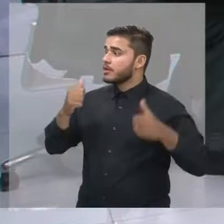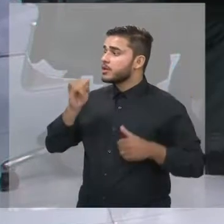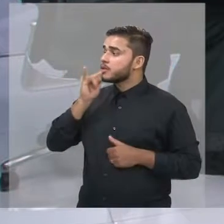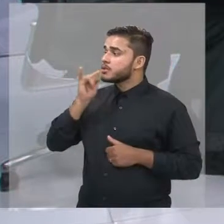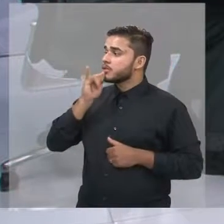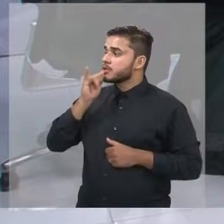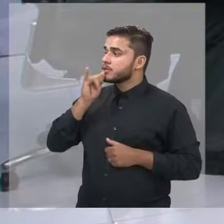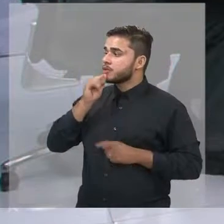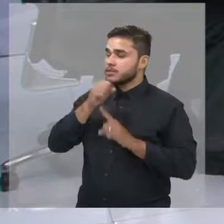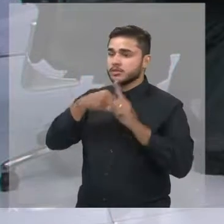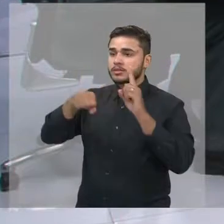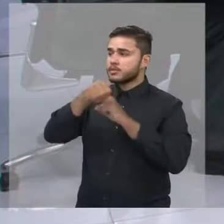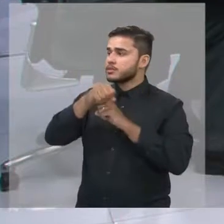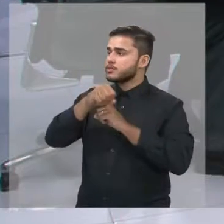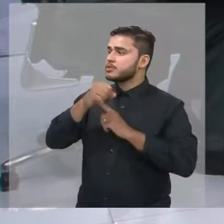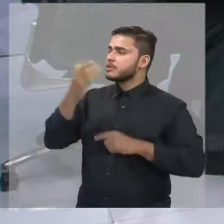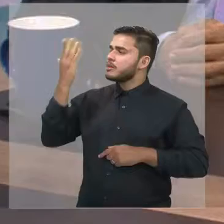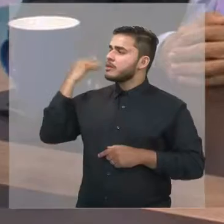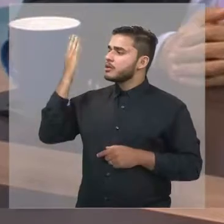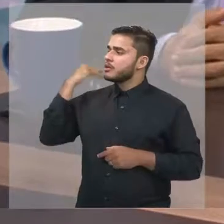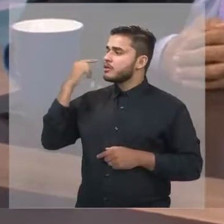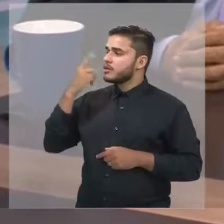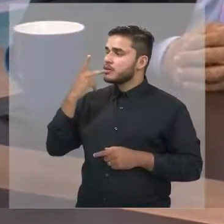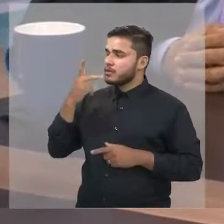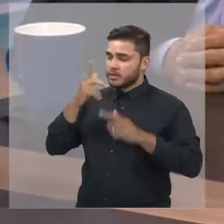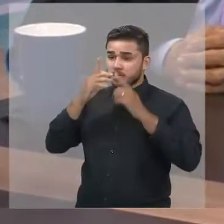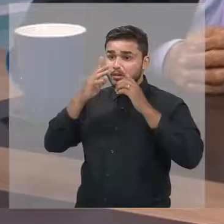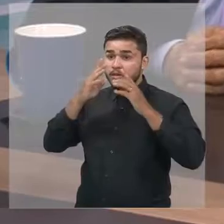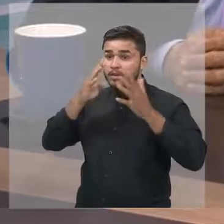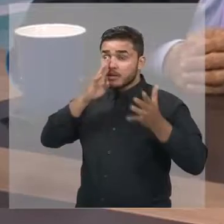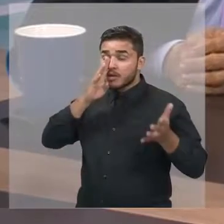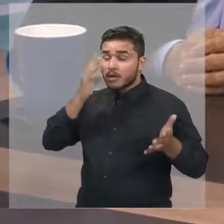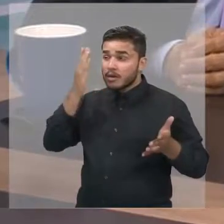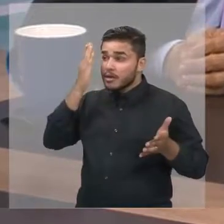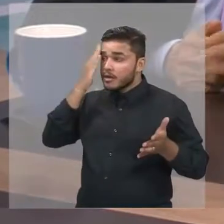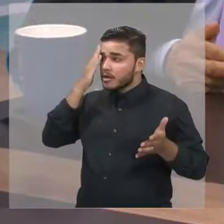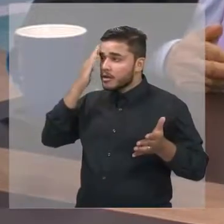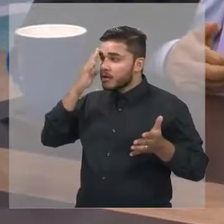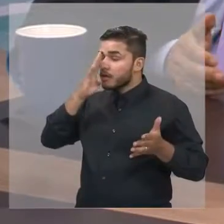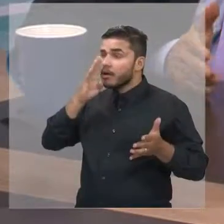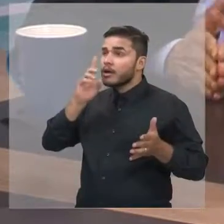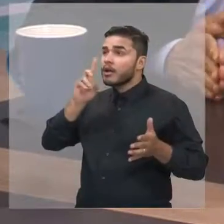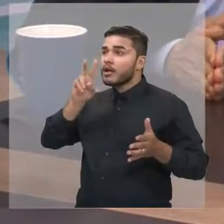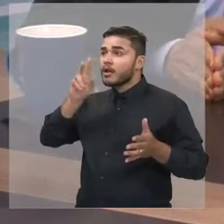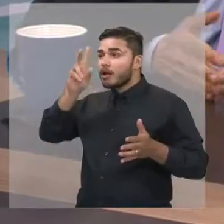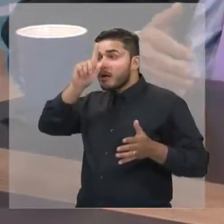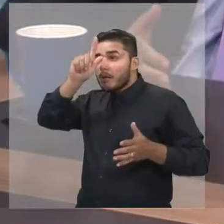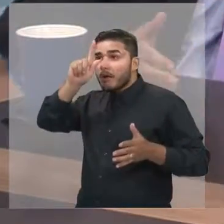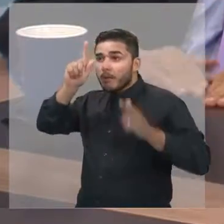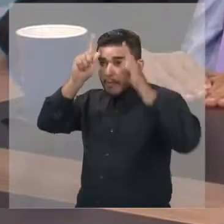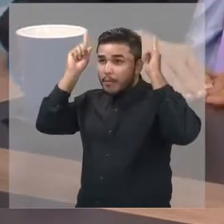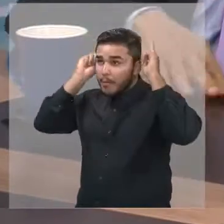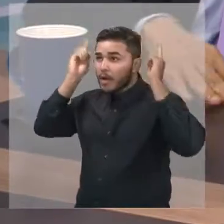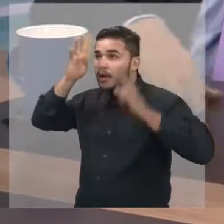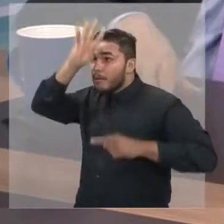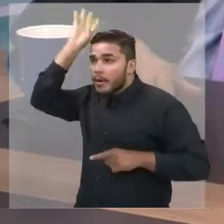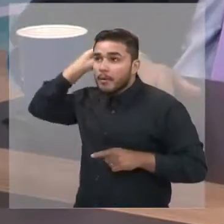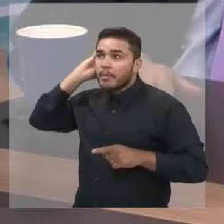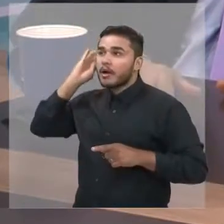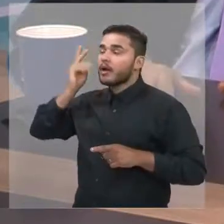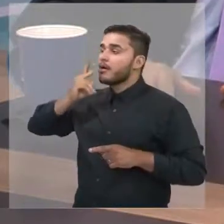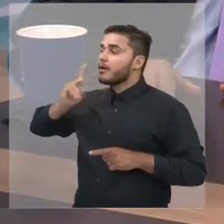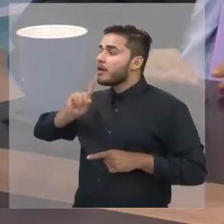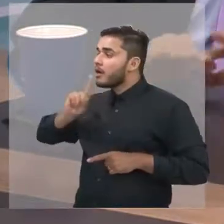melhores do que um cidadão de Atenas do século V ou VI a.C. Correto, porque lá eles pensavam no bem